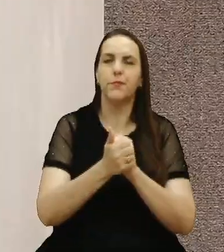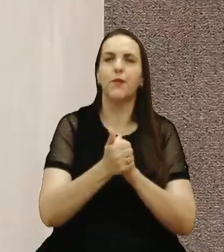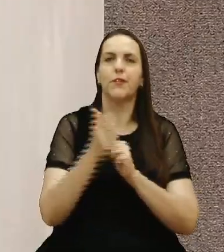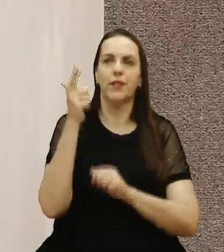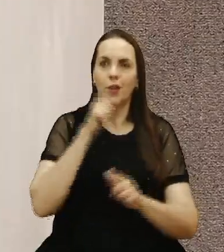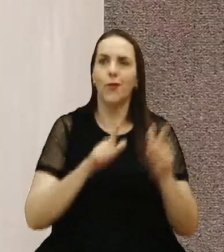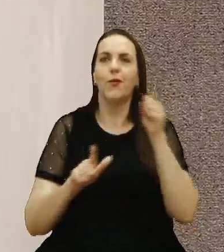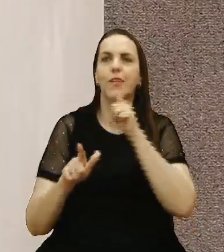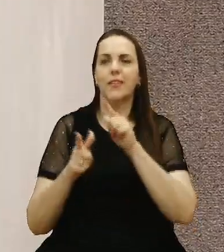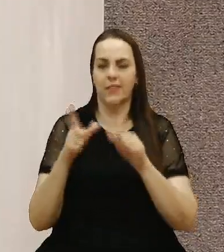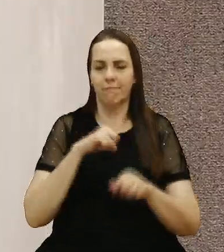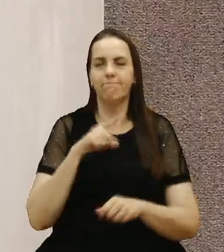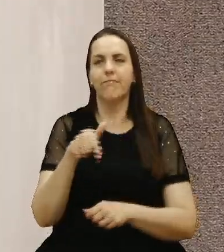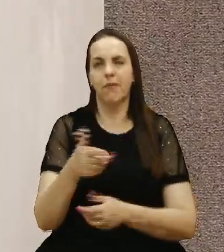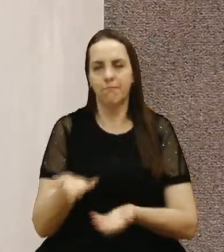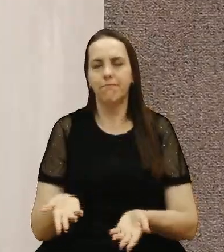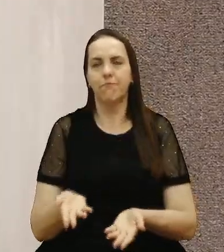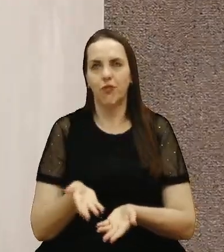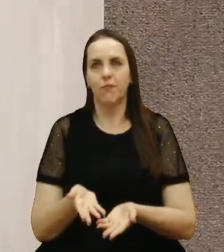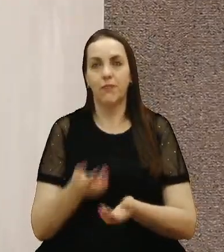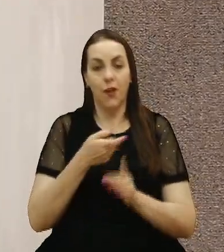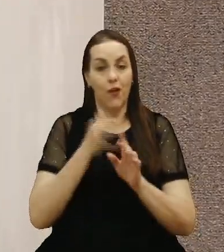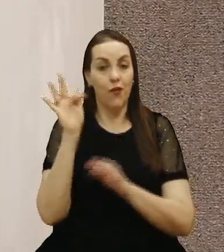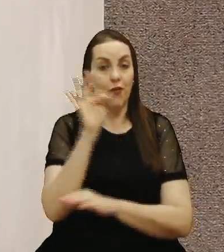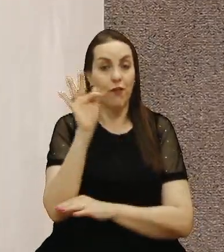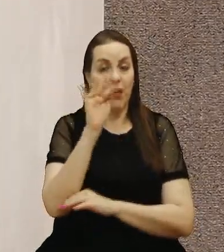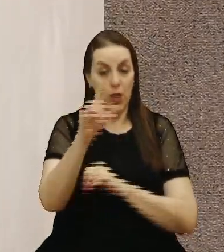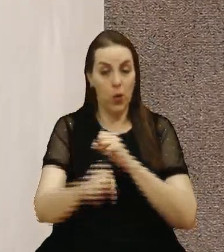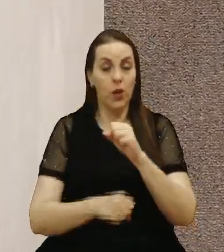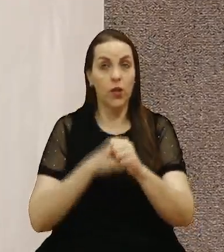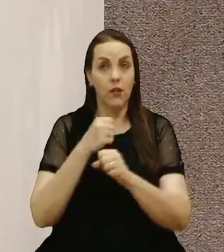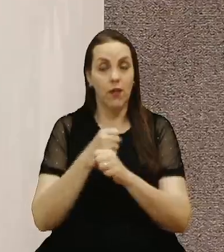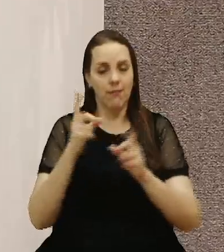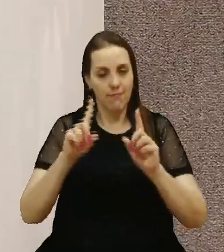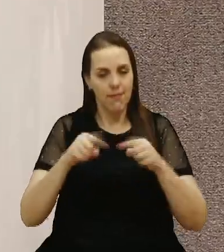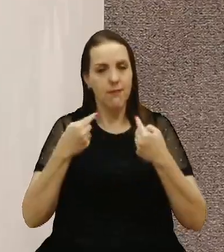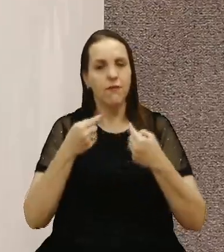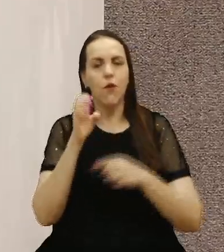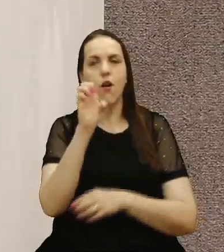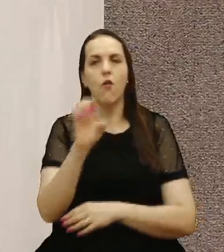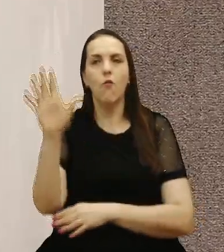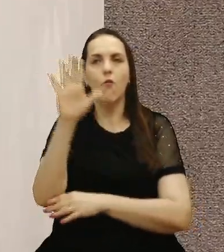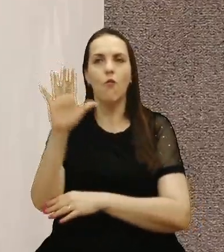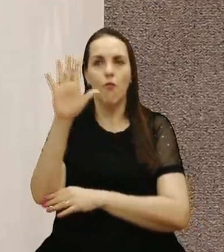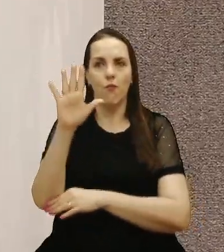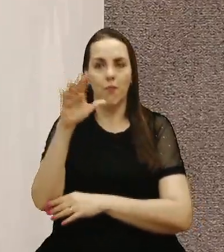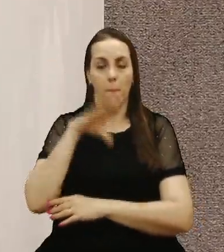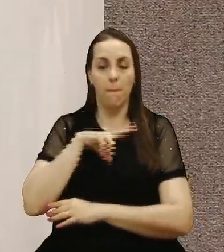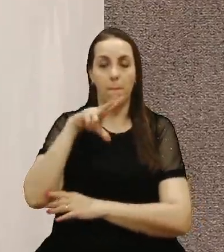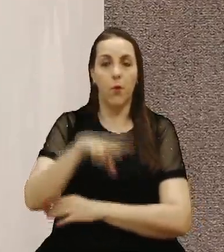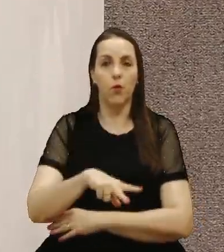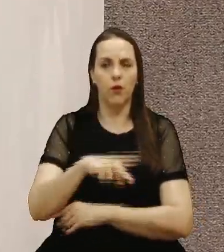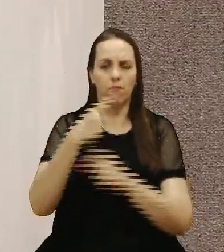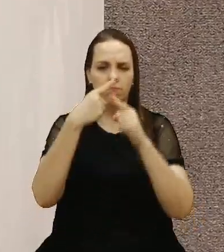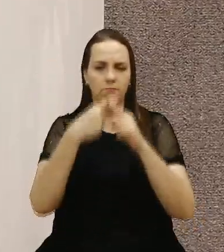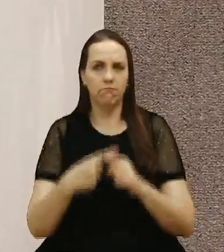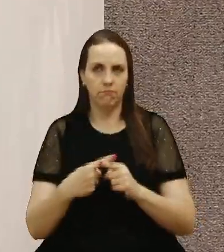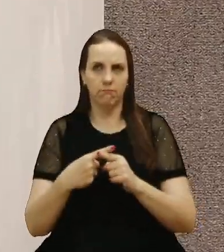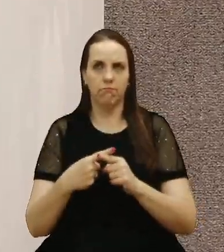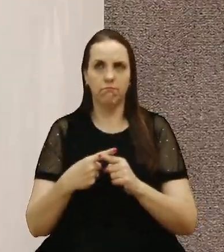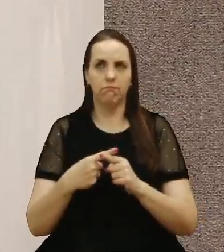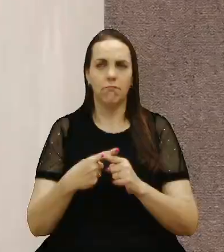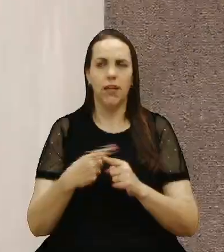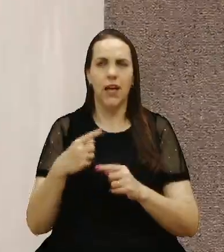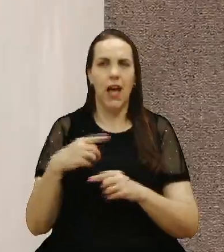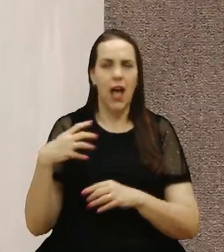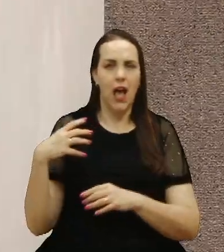conquistas que eles têm. No mês de fevereiro do próximo ano, eles têm um desafio que é ir para a Europa, lá em Portugal, disputar um absoluto, né, digamos assim,